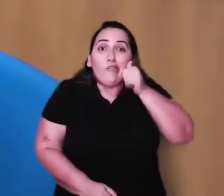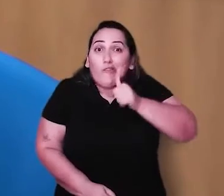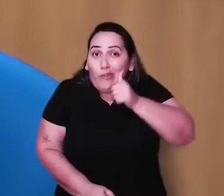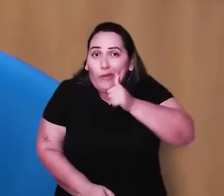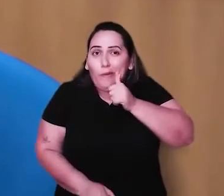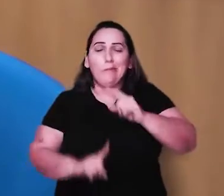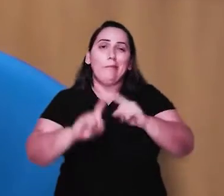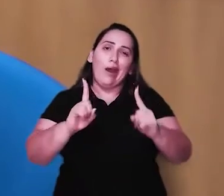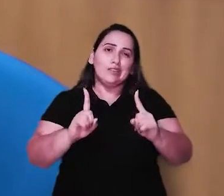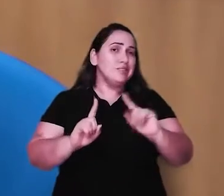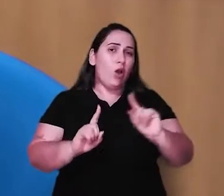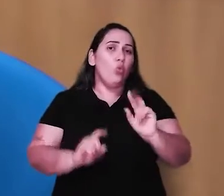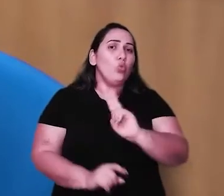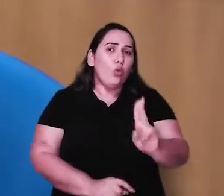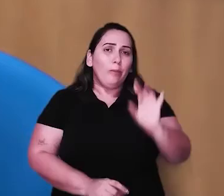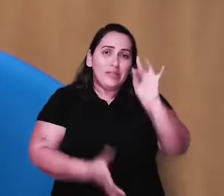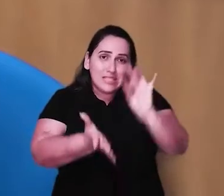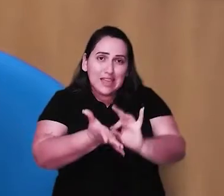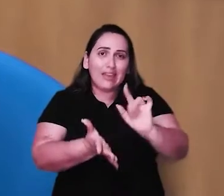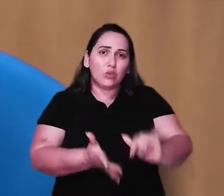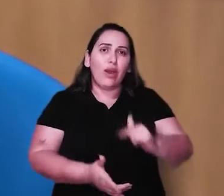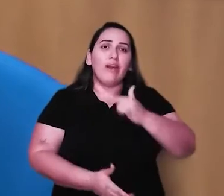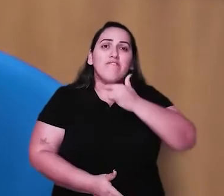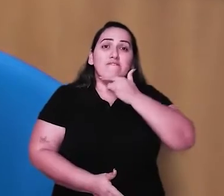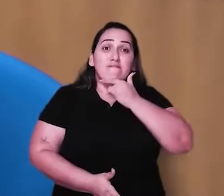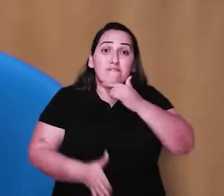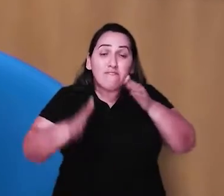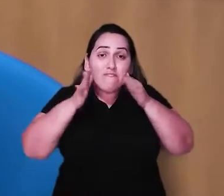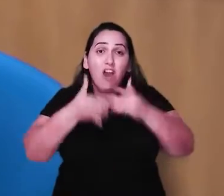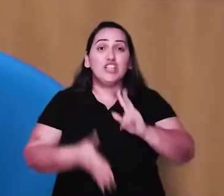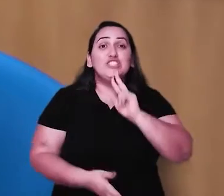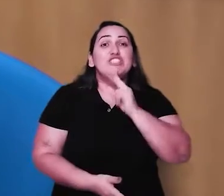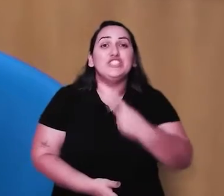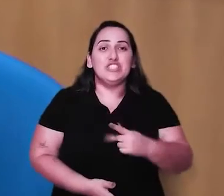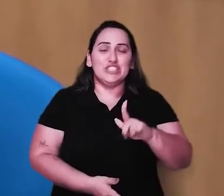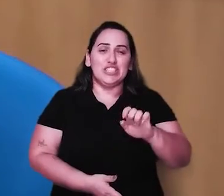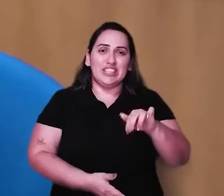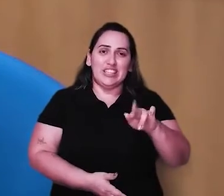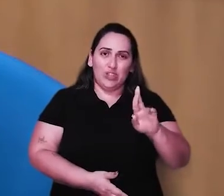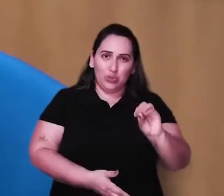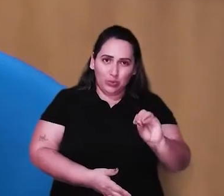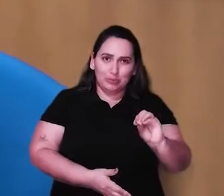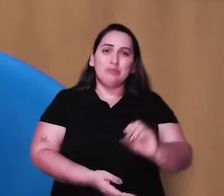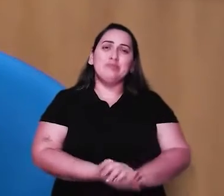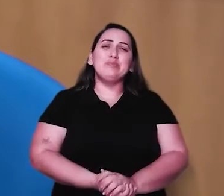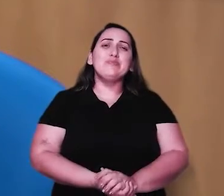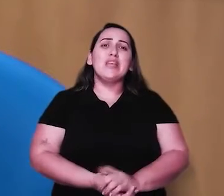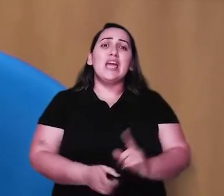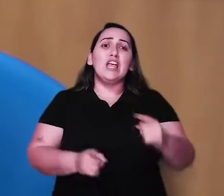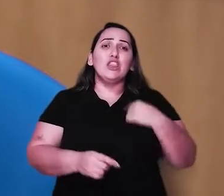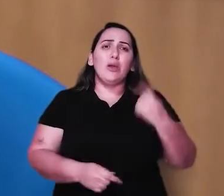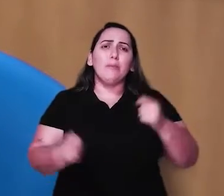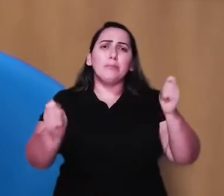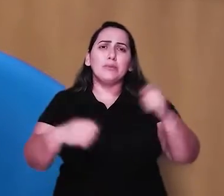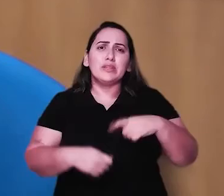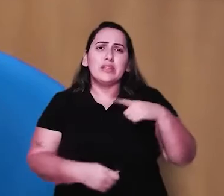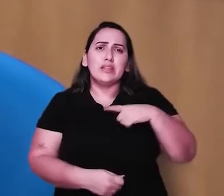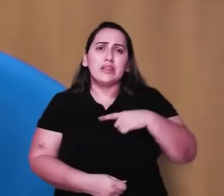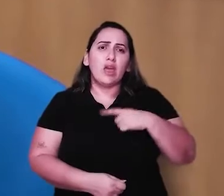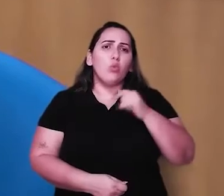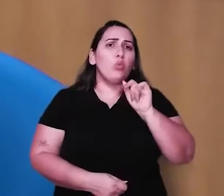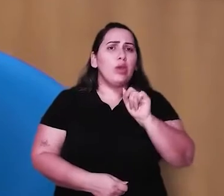feminina, cota das mulheres, eu sempre digo, é a cota de gênero, porque quem sabe em algum momento no futuro nós poderemos